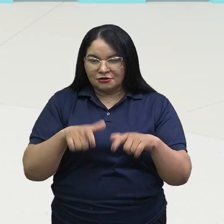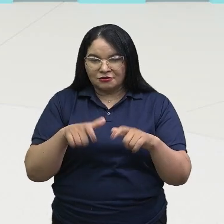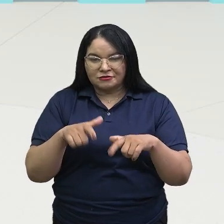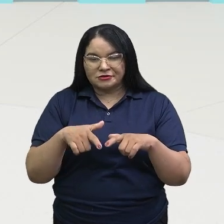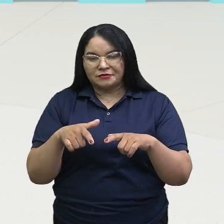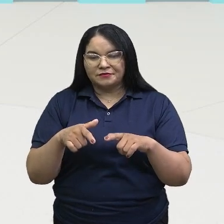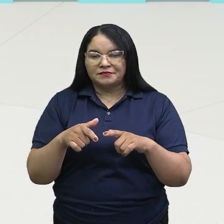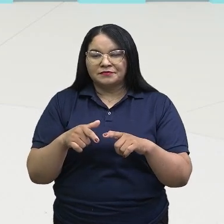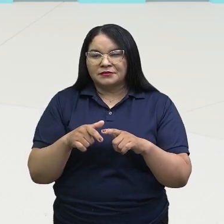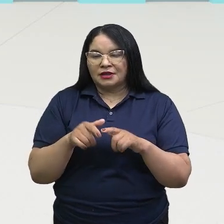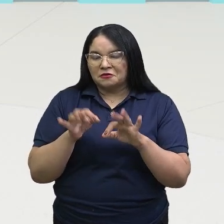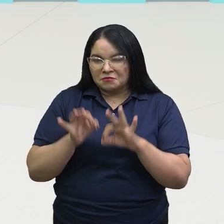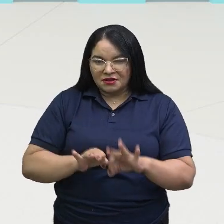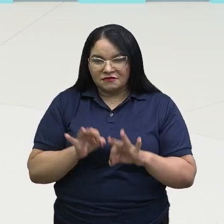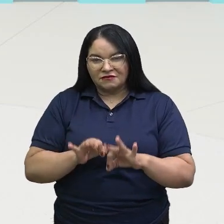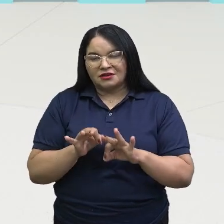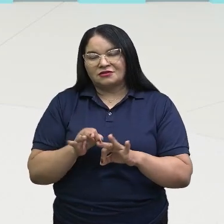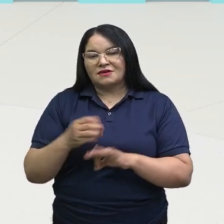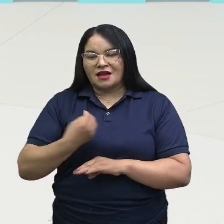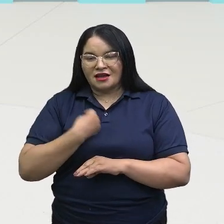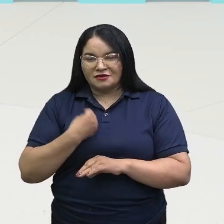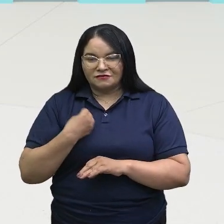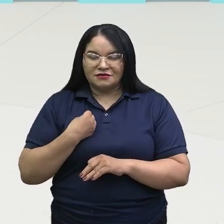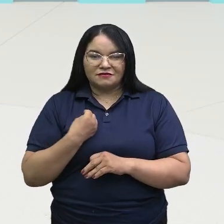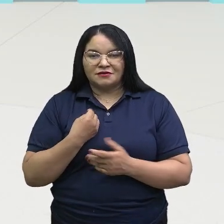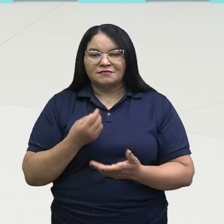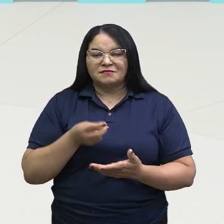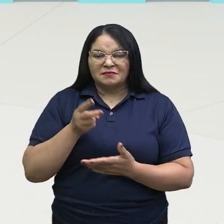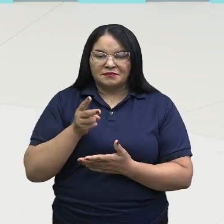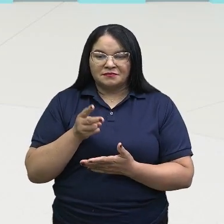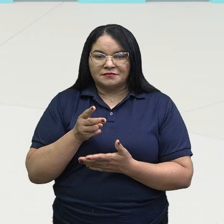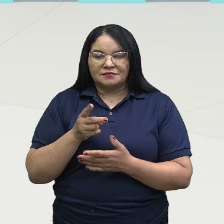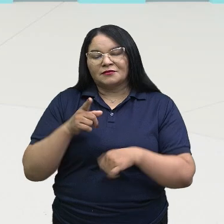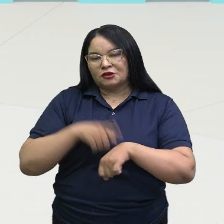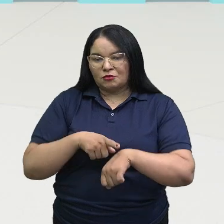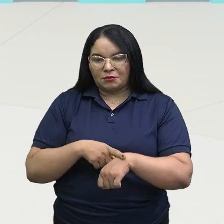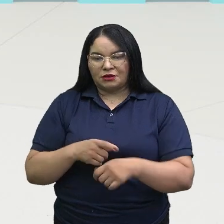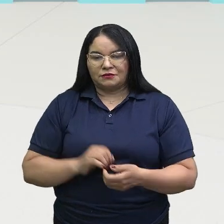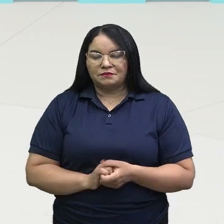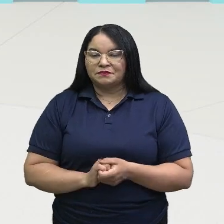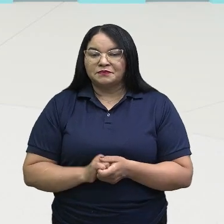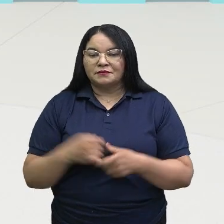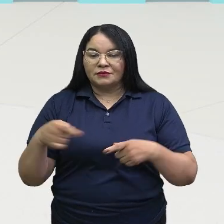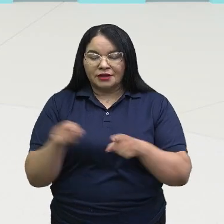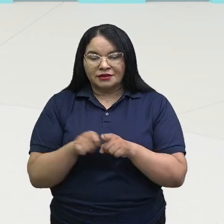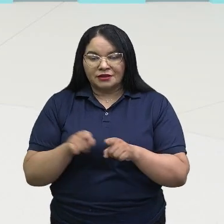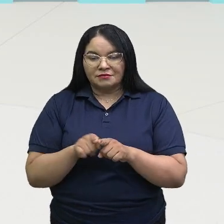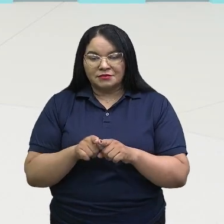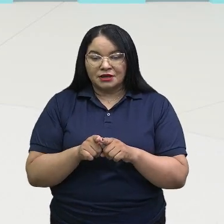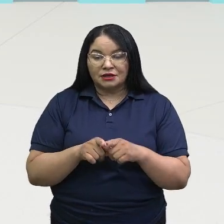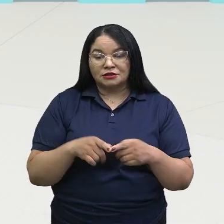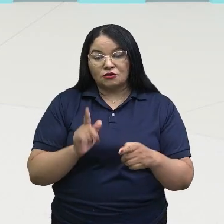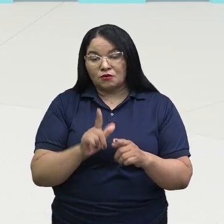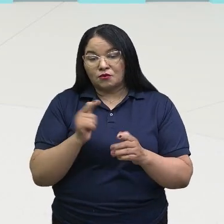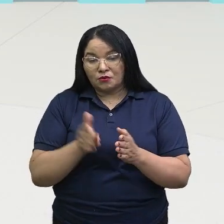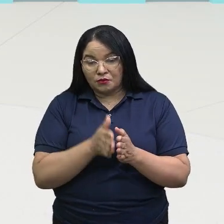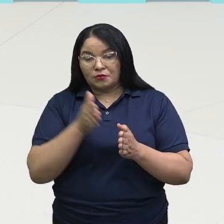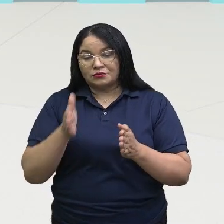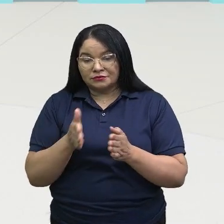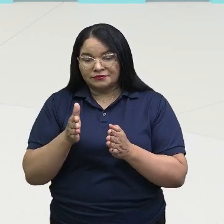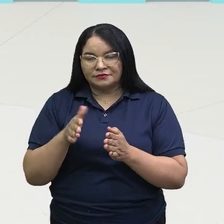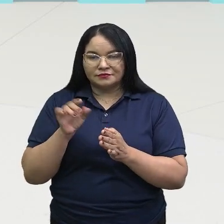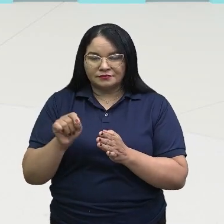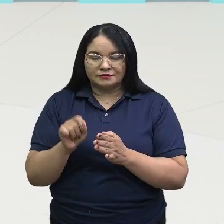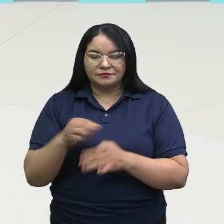é perfeito, viva o momento. Carpe diem, ok? Passando do arcadismo, nós vamos ter um pouco mais lá na frente